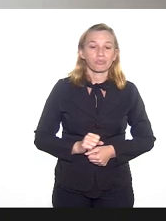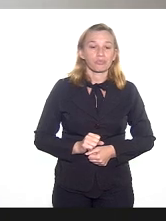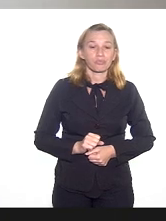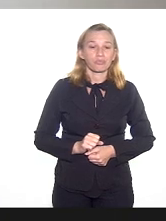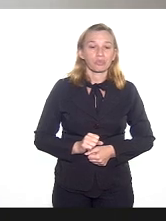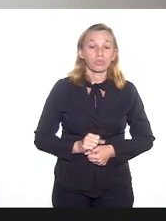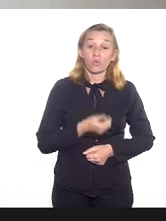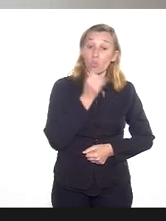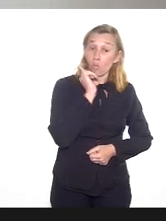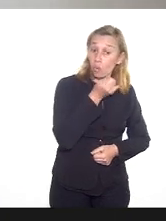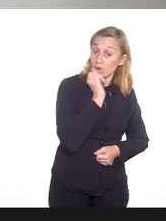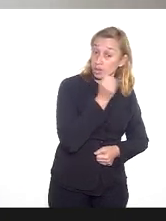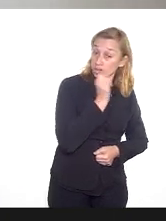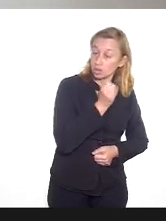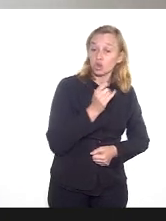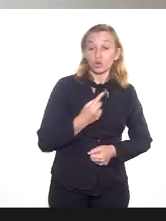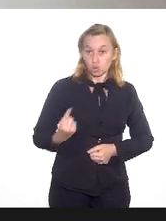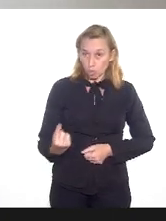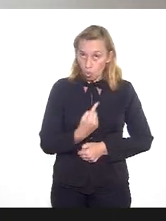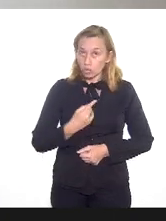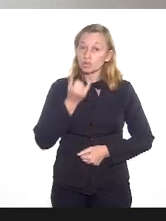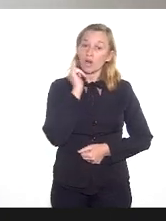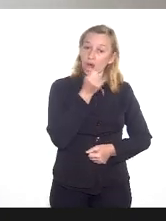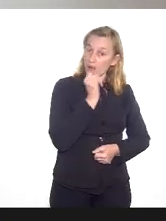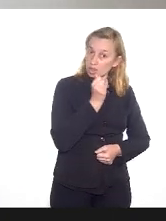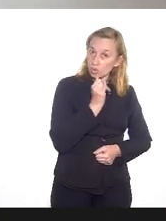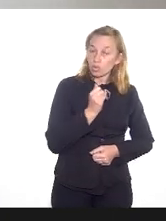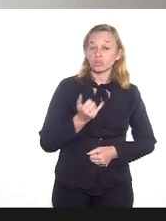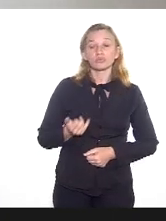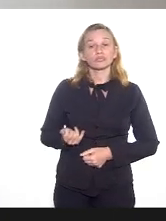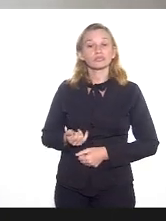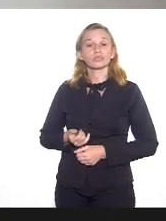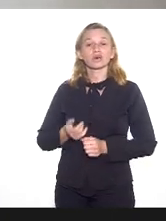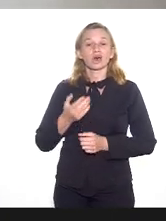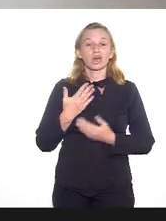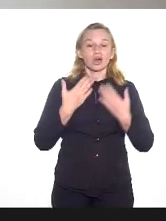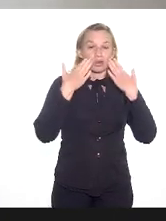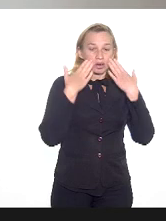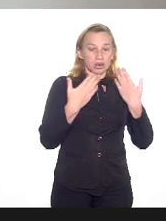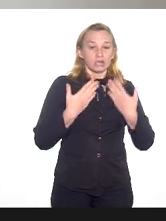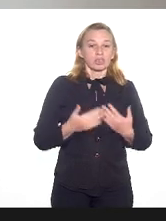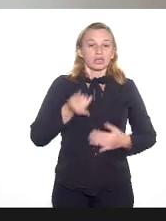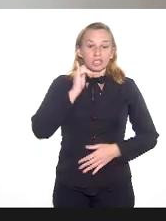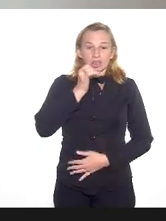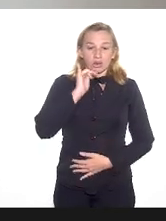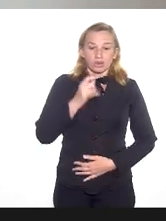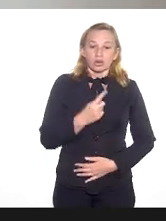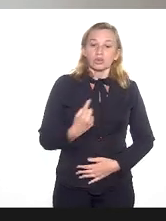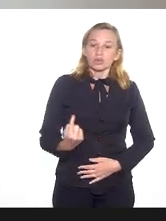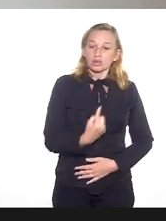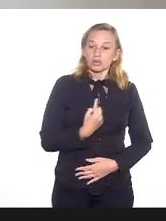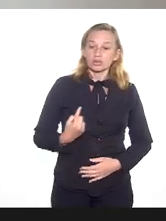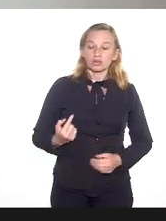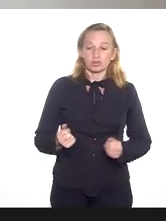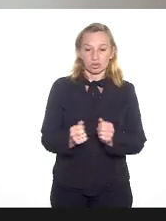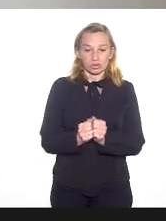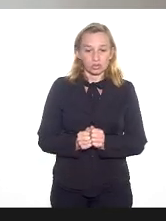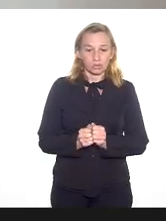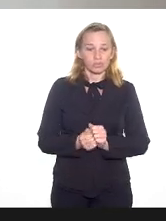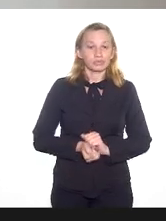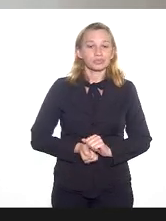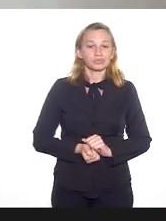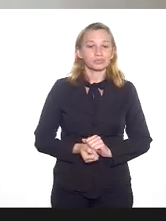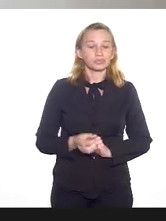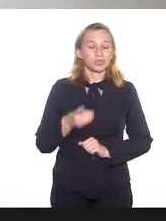o relatório, né, o nosso relatório da Chamacinda, apresentado pelo nosso relator, com o qual a gente contribuiu, do relatório do